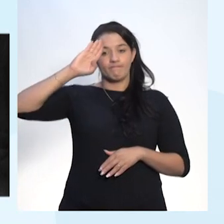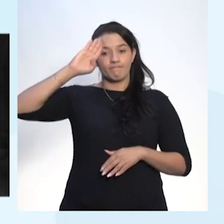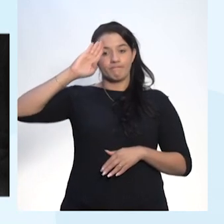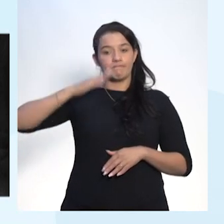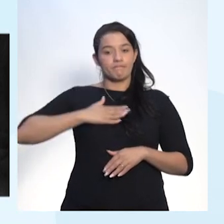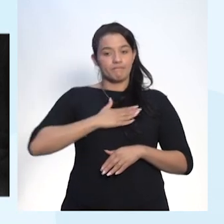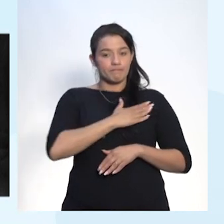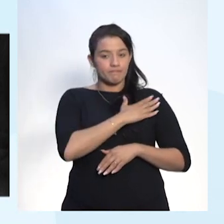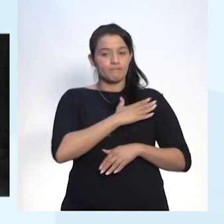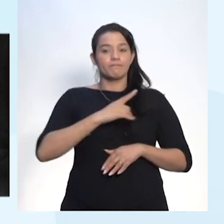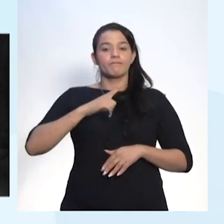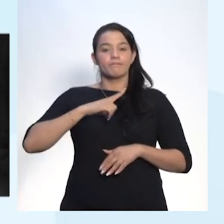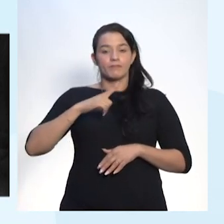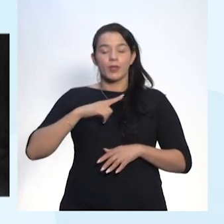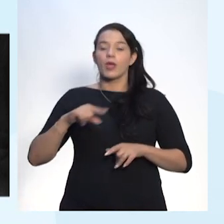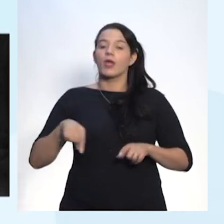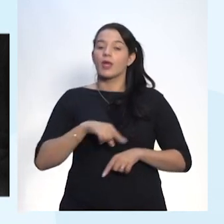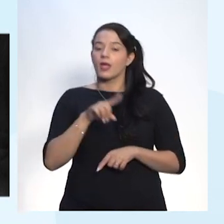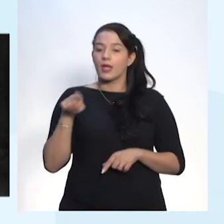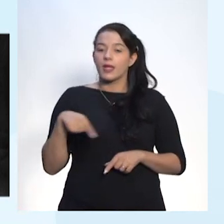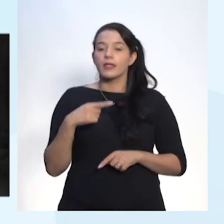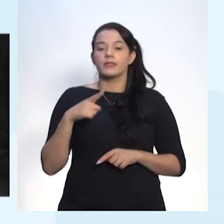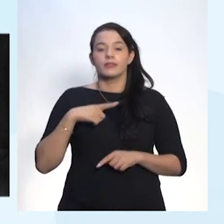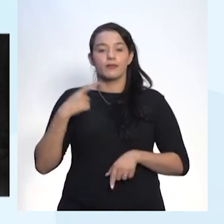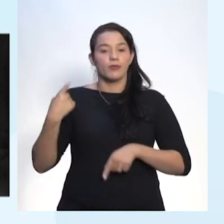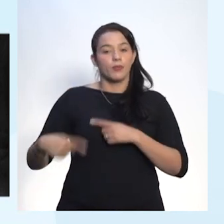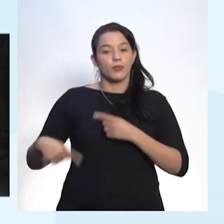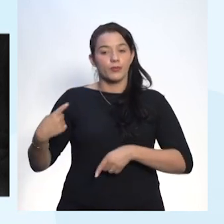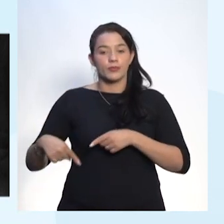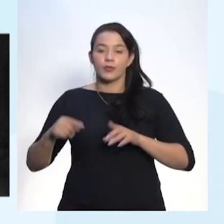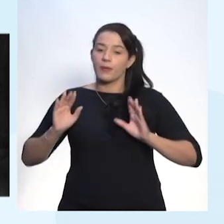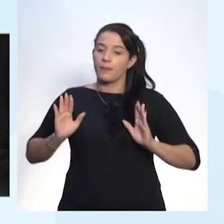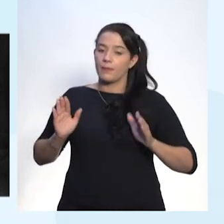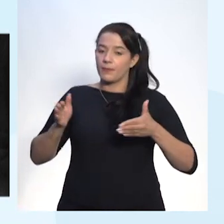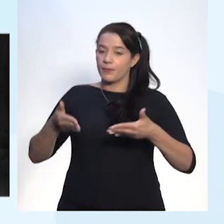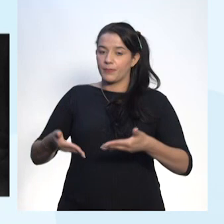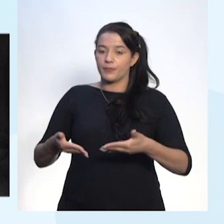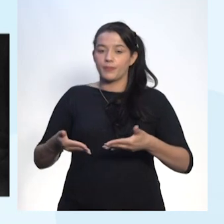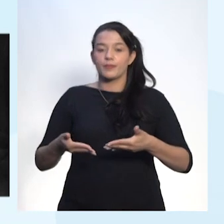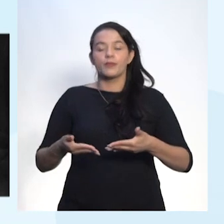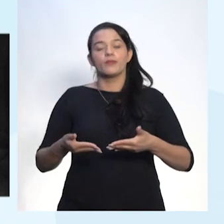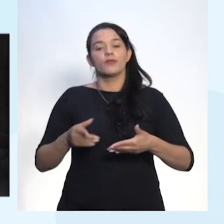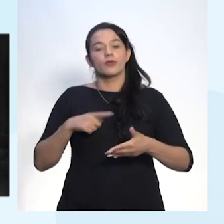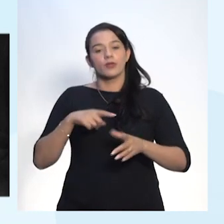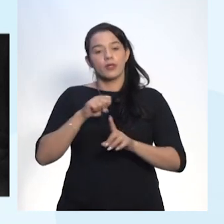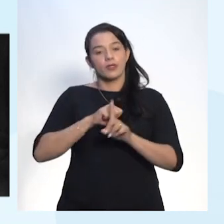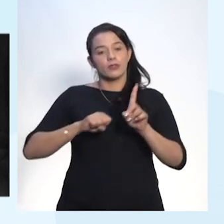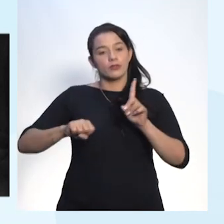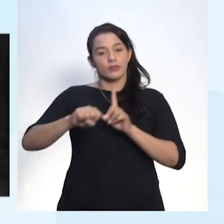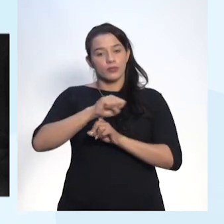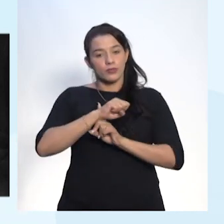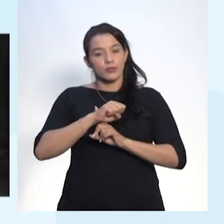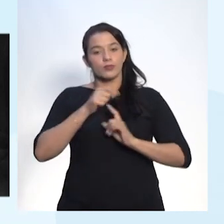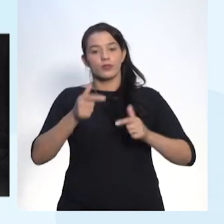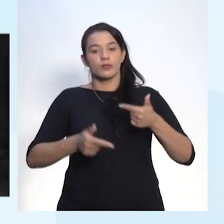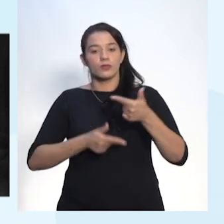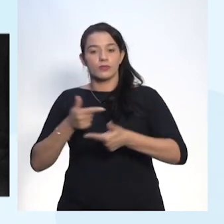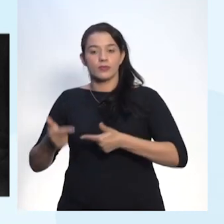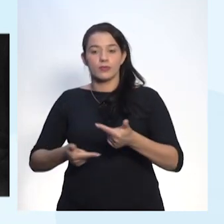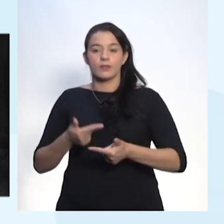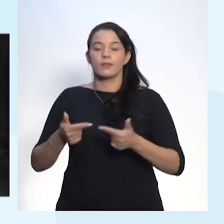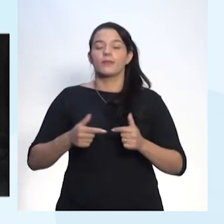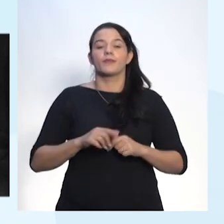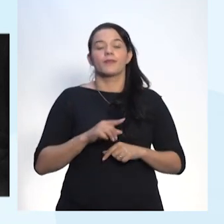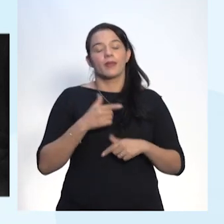eles trouxeram aí uma política mais voltada à questão social e do trabalho, e por